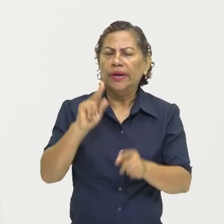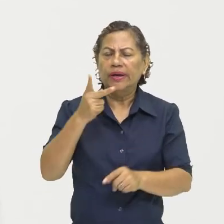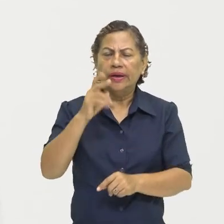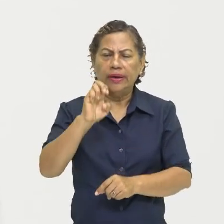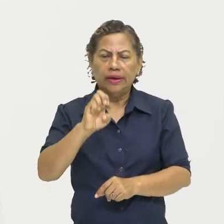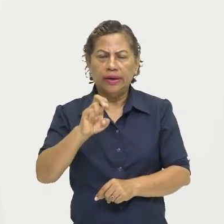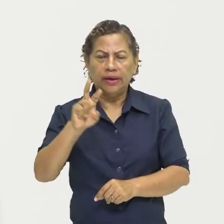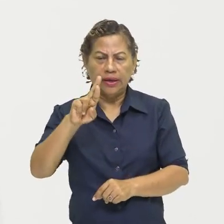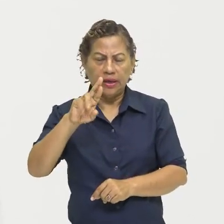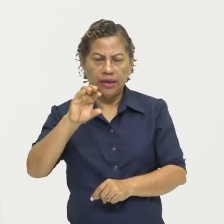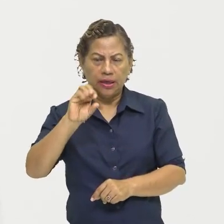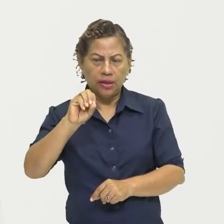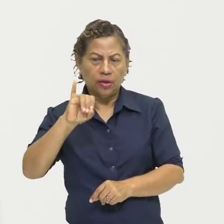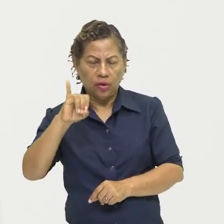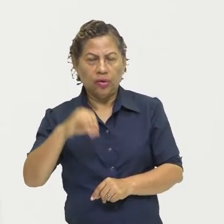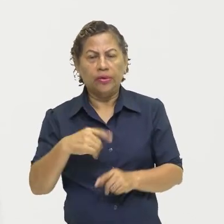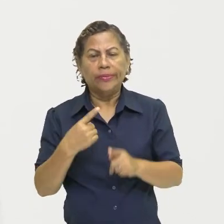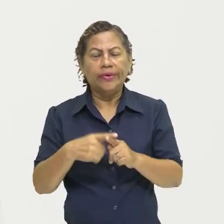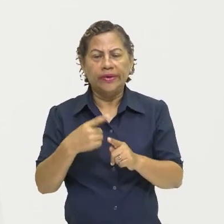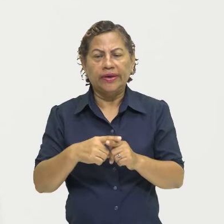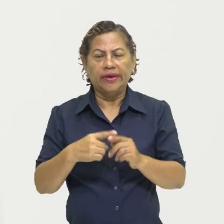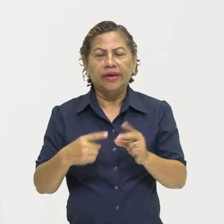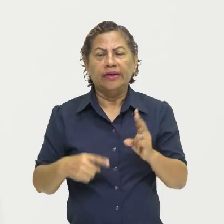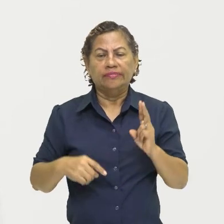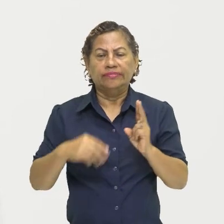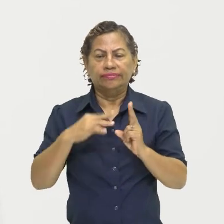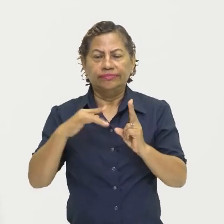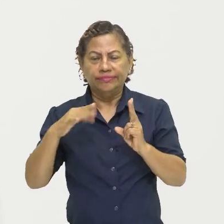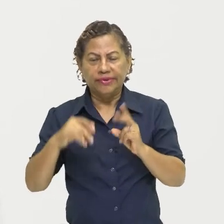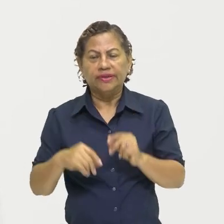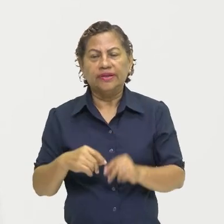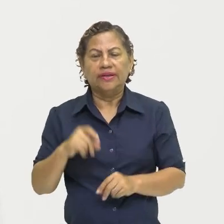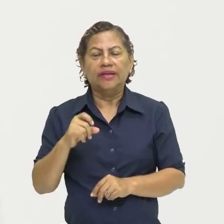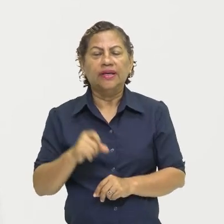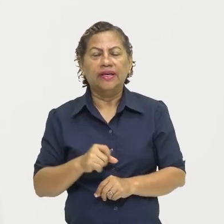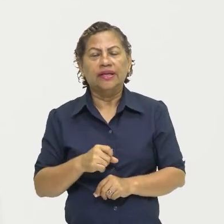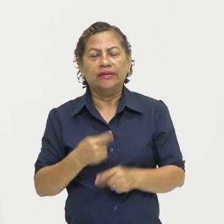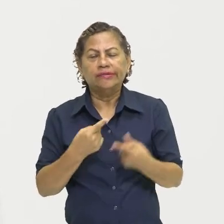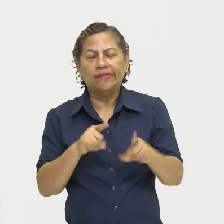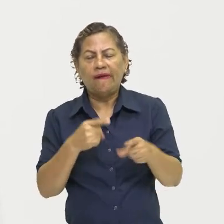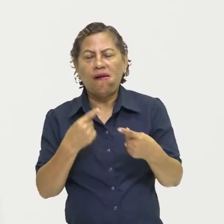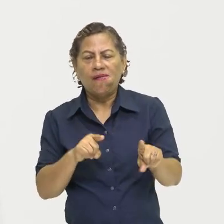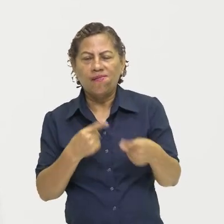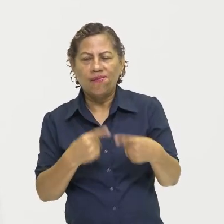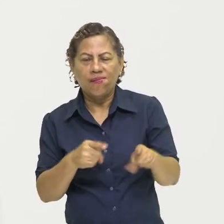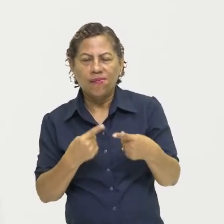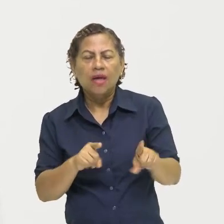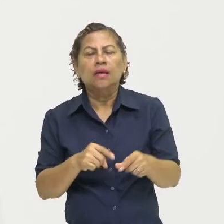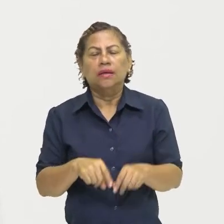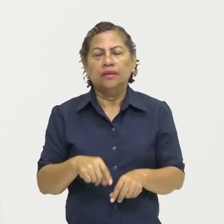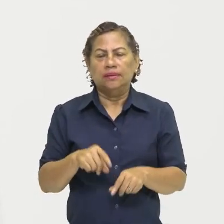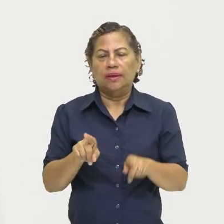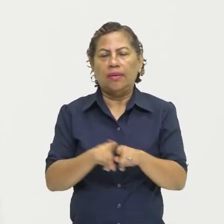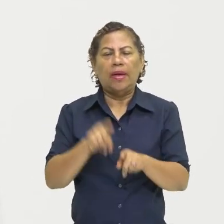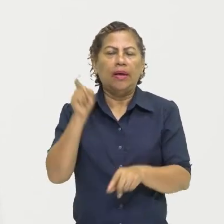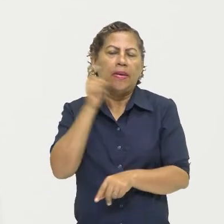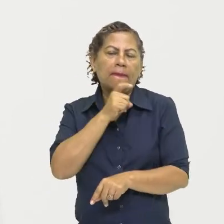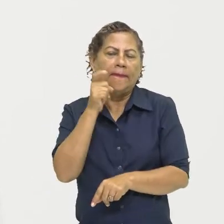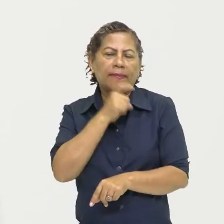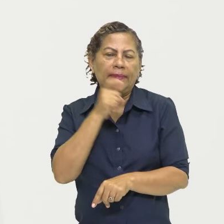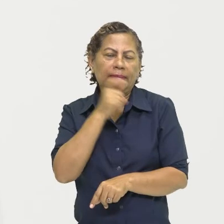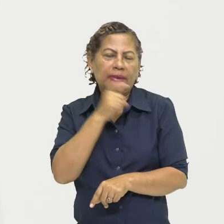vez em quando ele contava umas mentiras, né? Ele traía os seus irmãos, então ele fazia várias peripécias no decorrer da